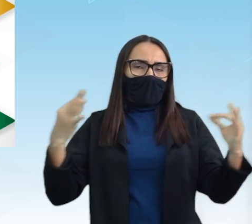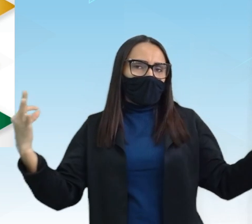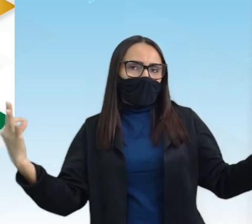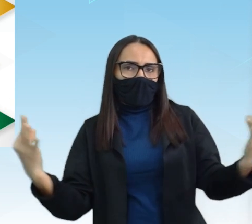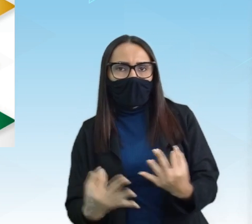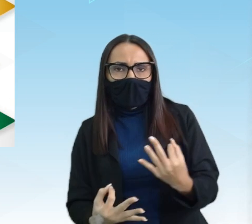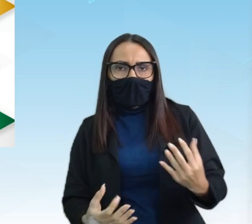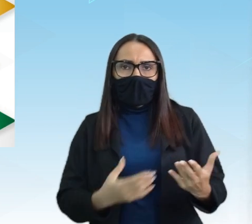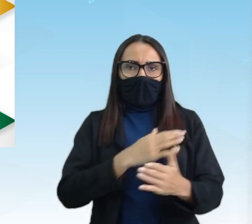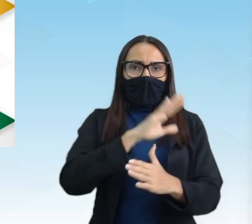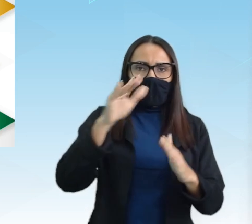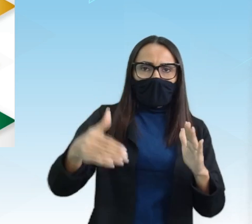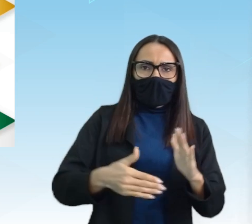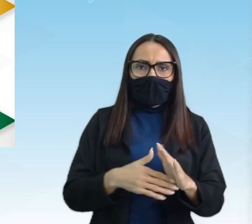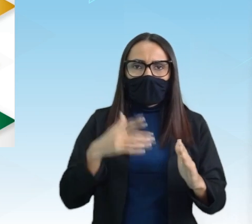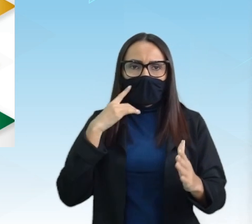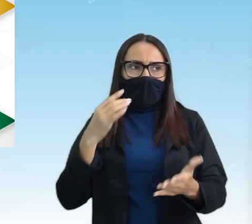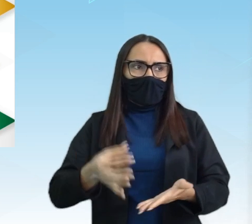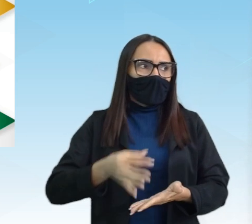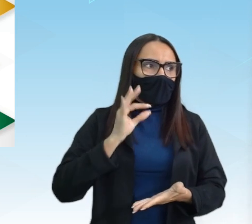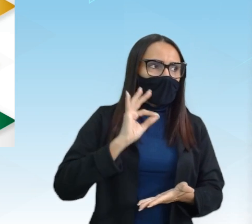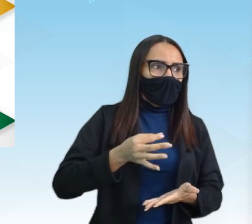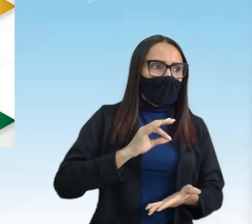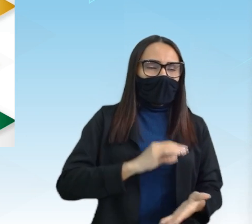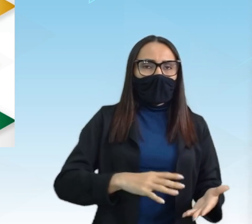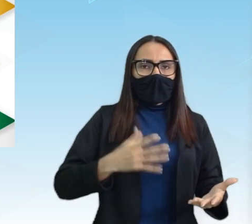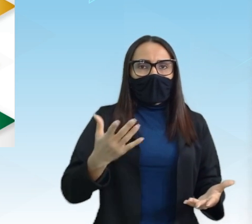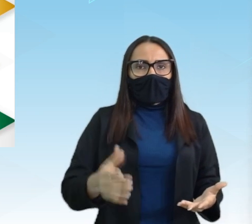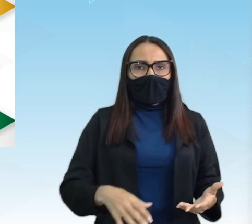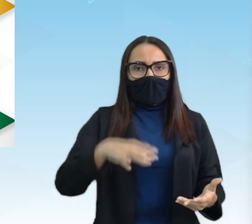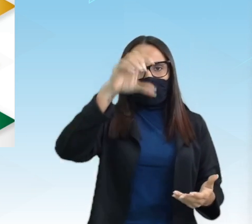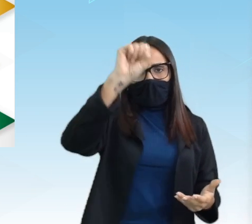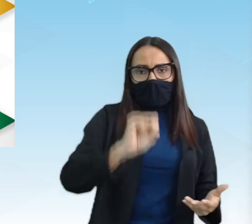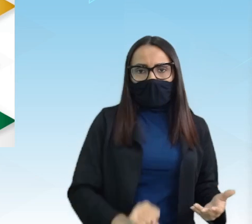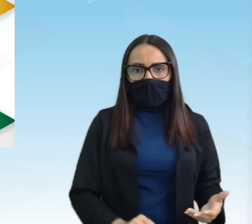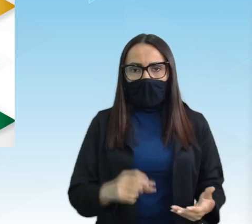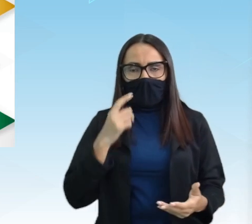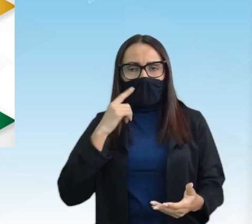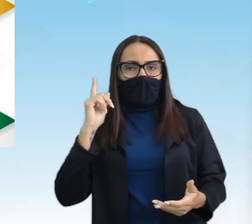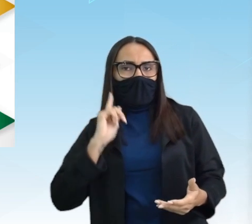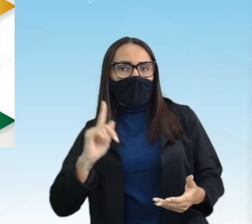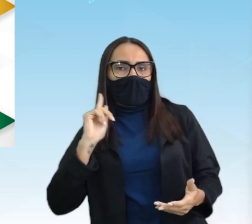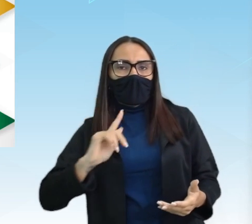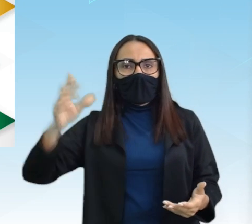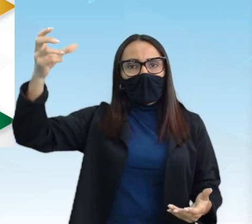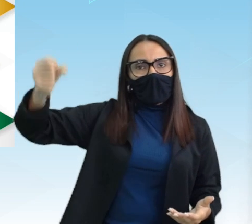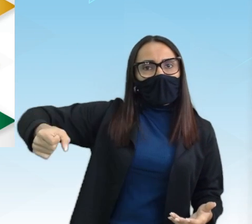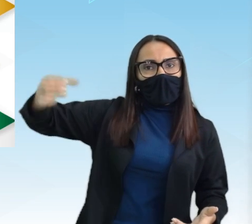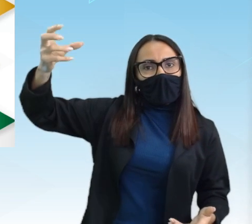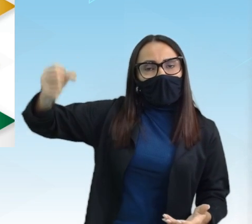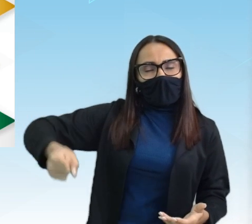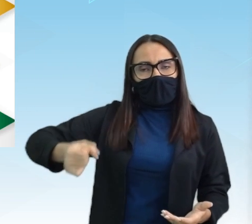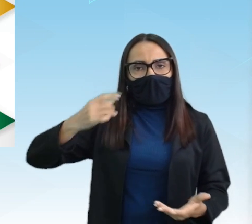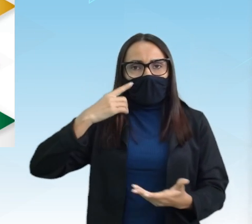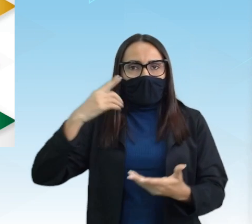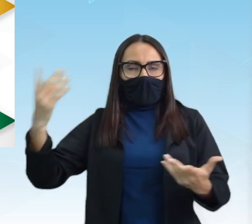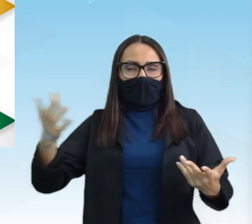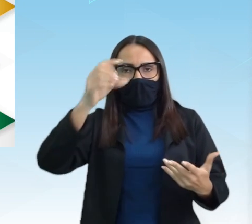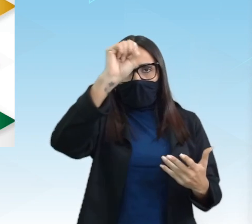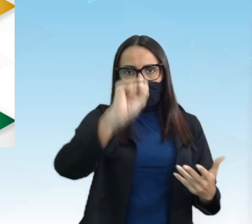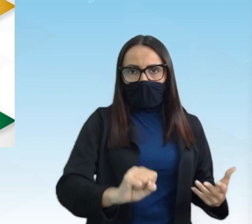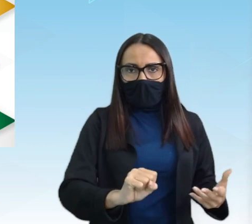Então, todos os barões de café lá no Sudeste. Em Minas era o leite, que era derivado do gado, e no